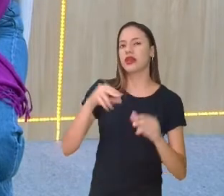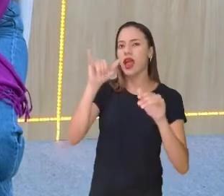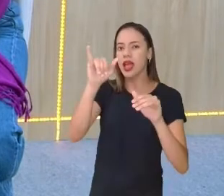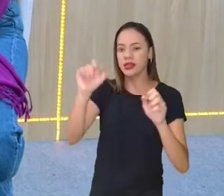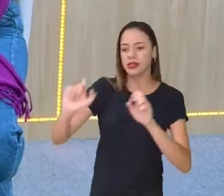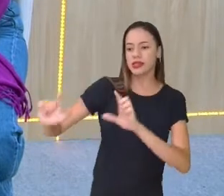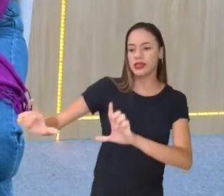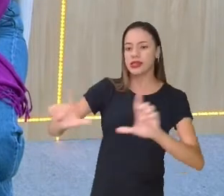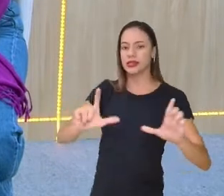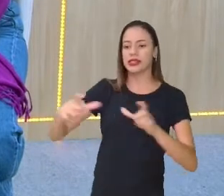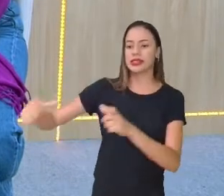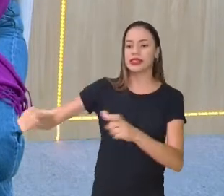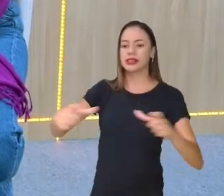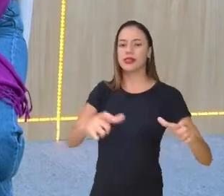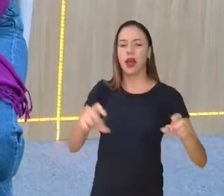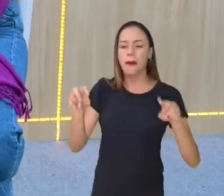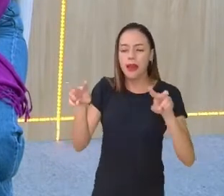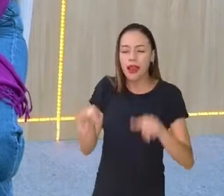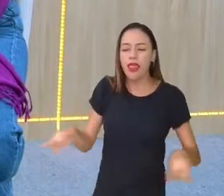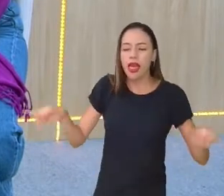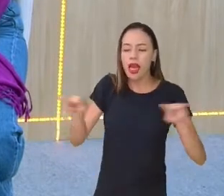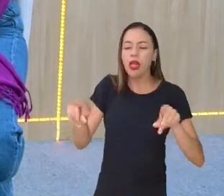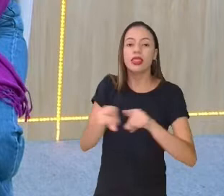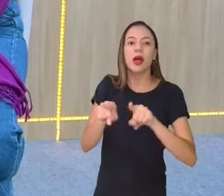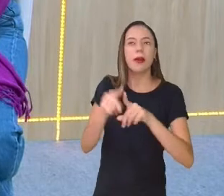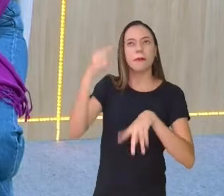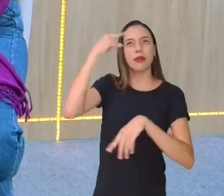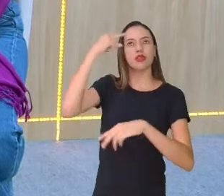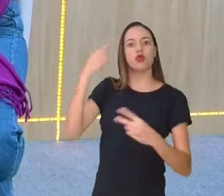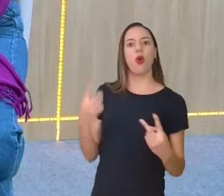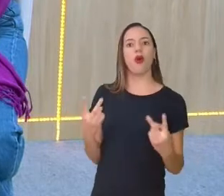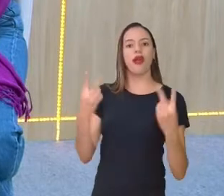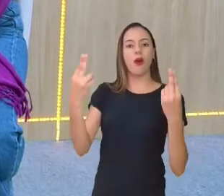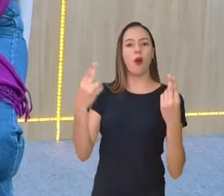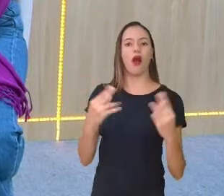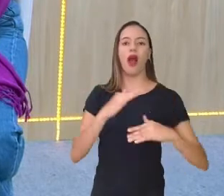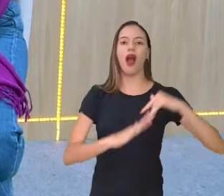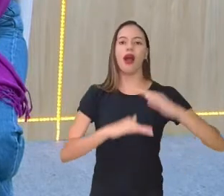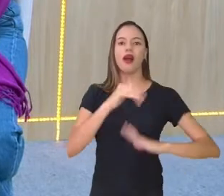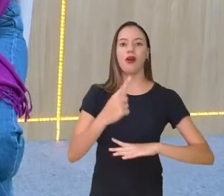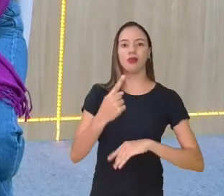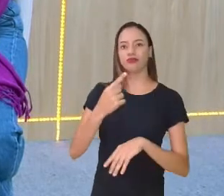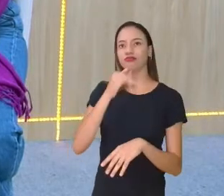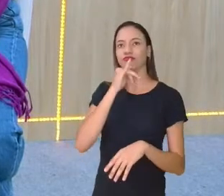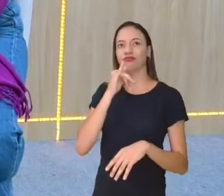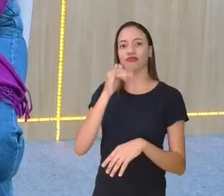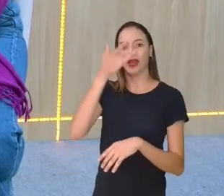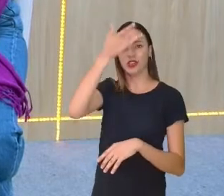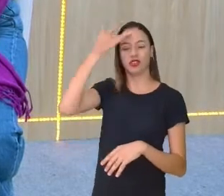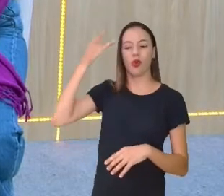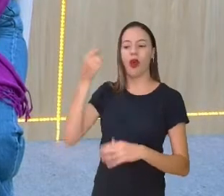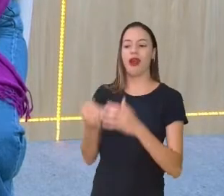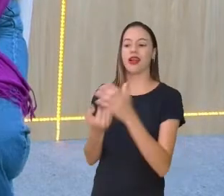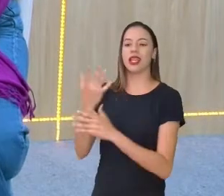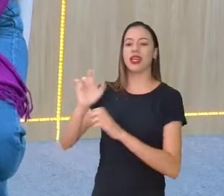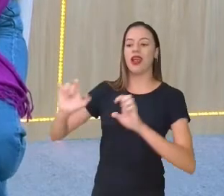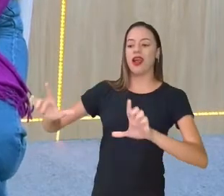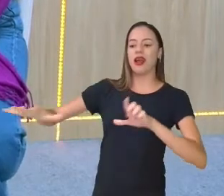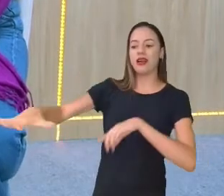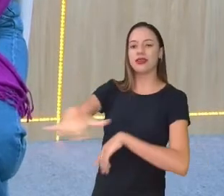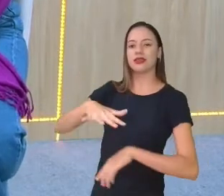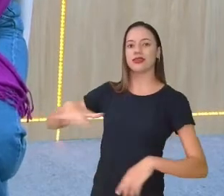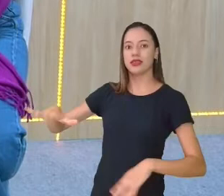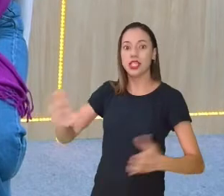a gente pensou como um cenógrafo, não foi, Dini? Foi, a pensamos. gente estimulou a galera a fazer isso, A ser cenógrafo, viu? Olha lá,